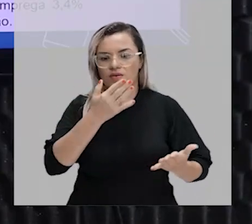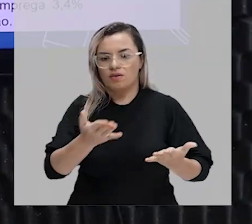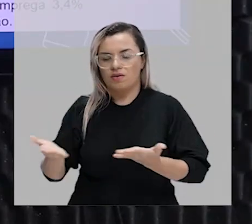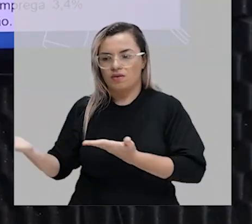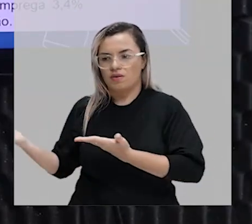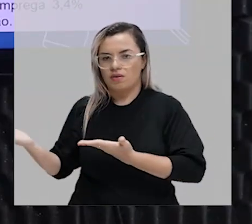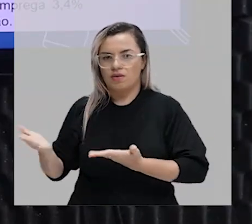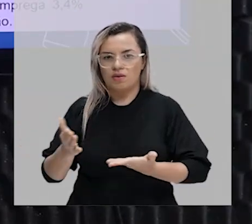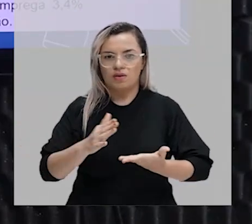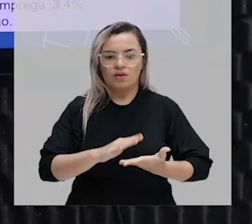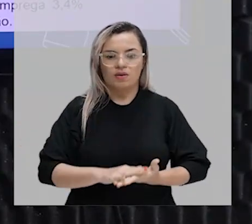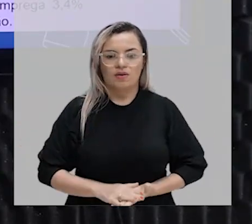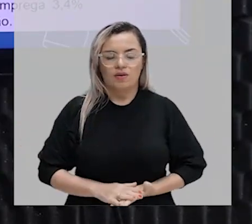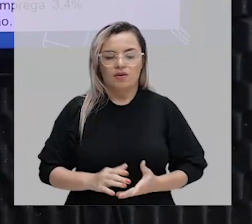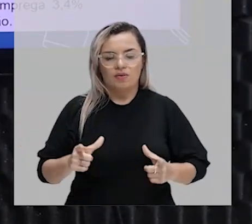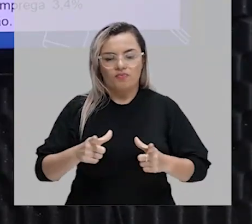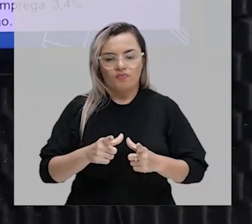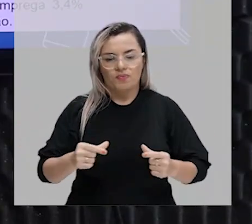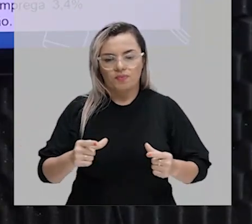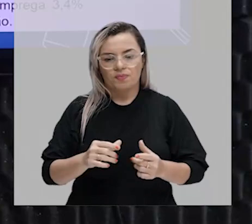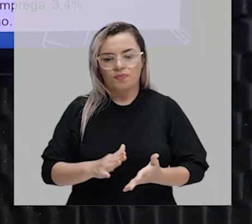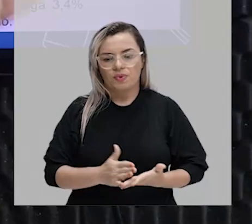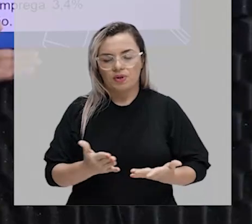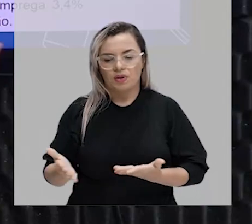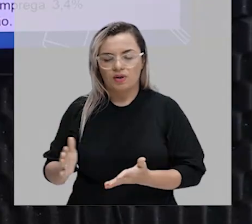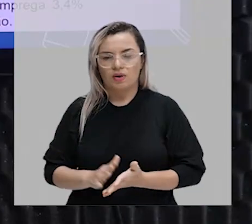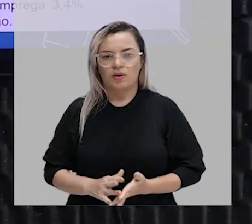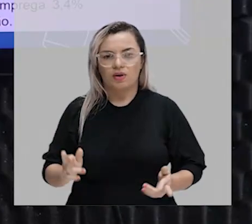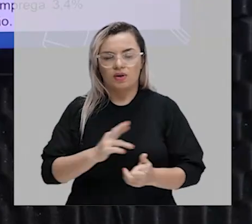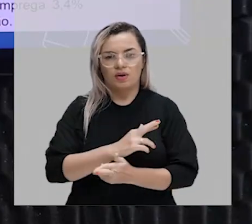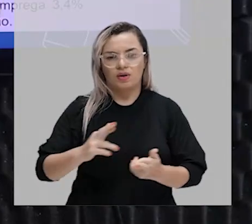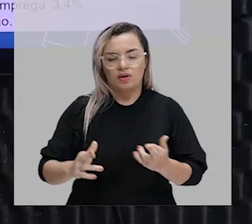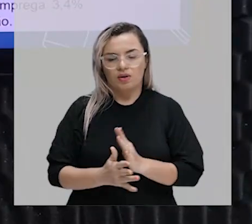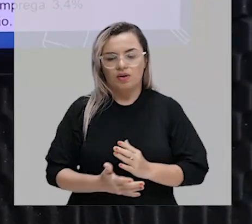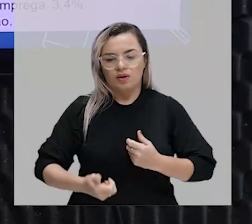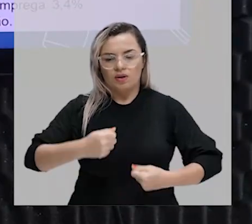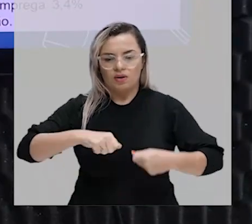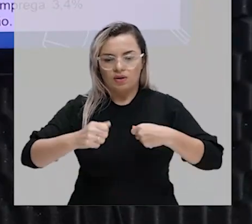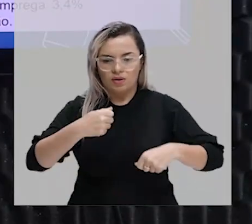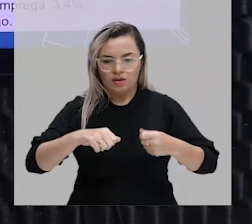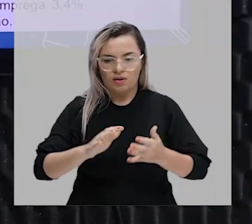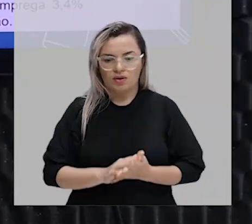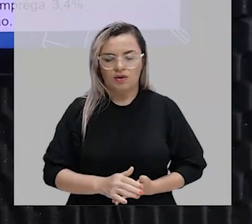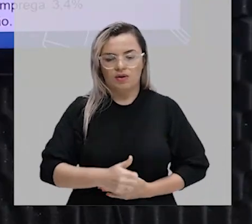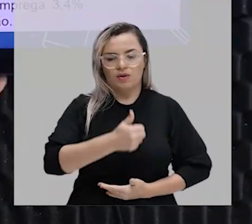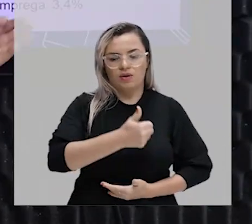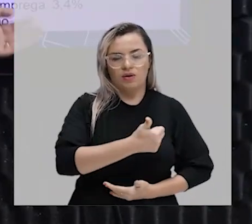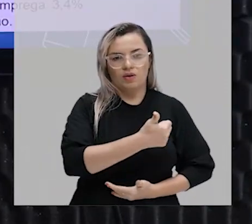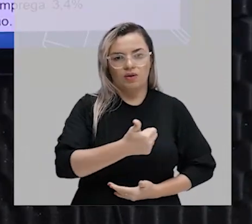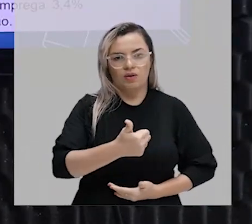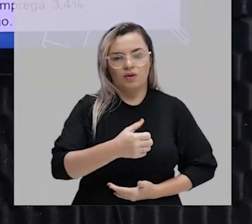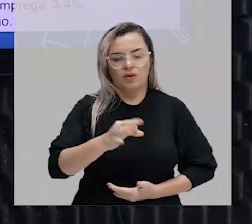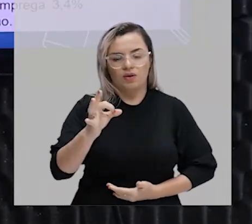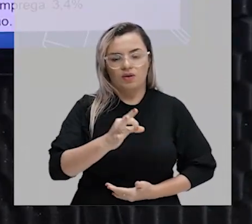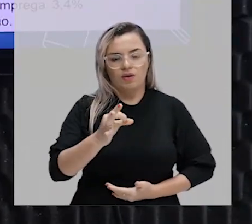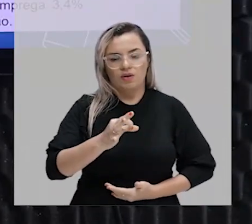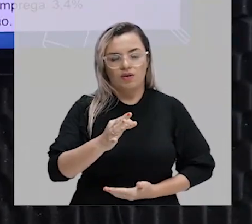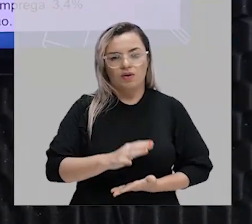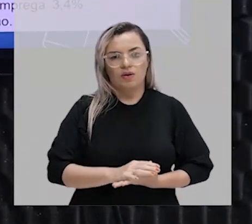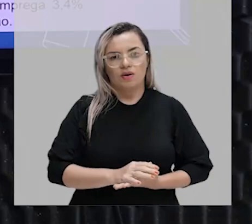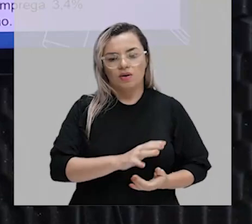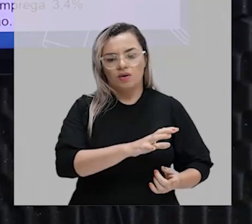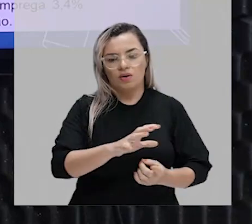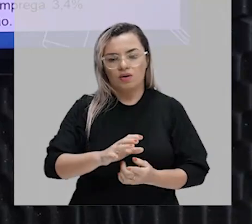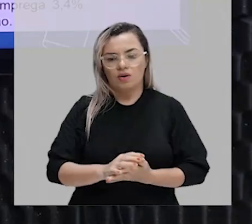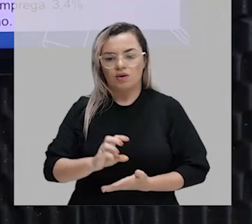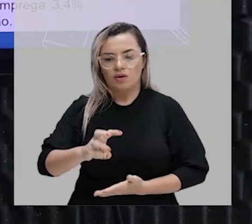no mundo, galera, tá certo? O setor, em relação à economia, galera, o setor primário ele vai contribuir só com 1% do PIB e 3,4%